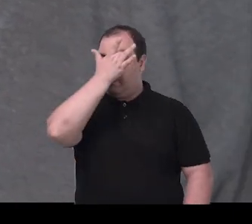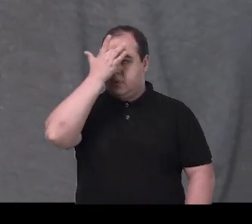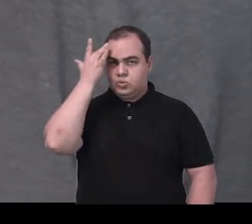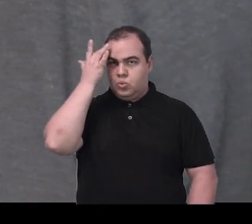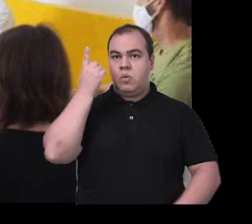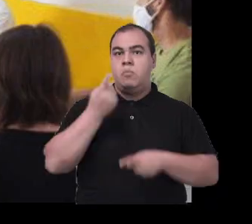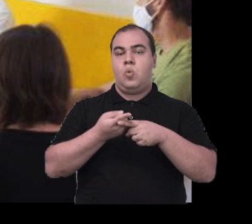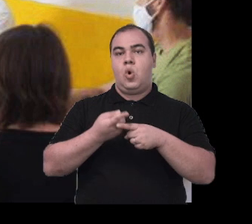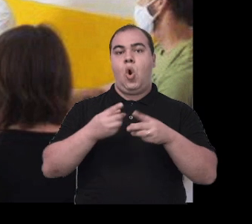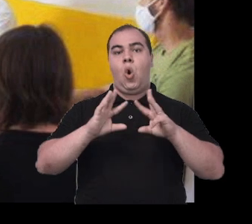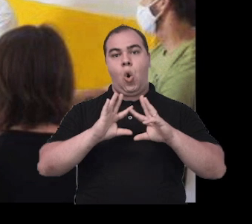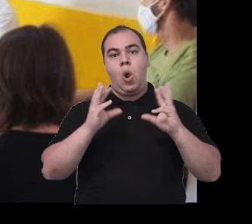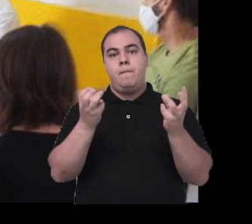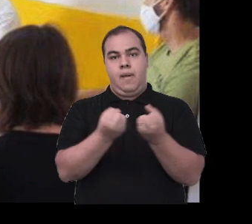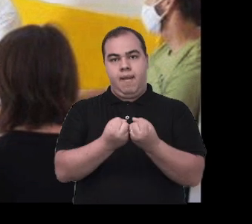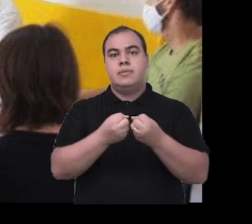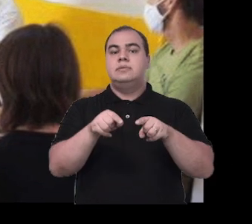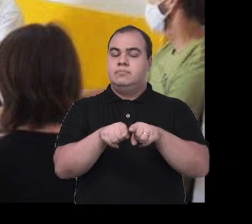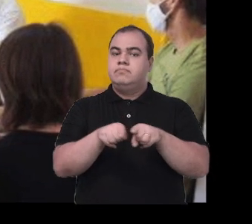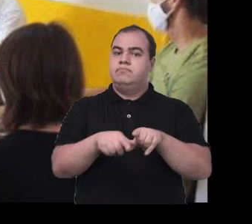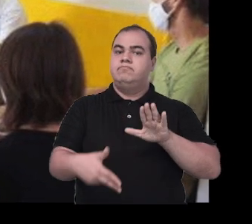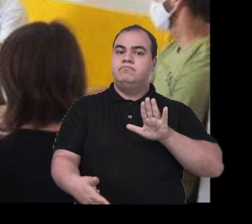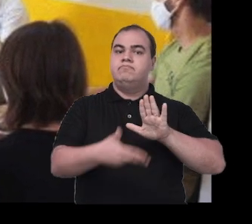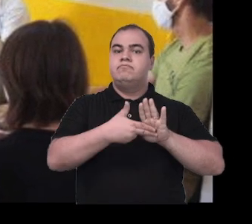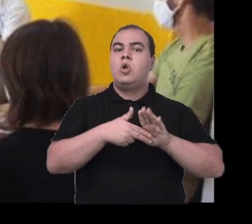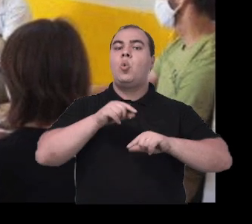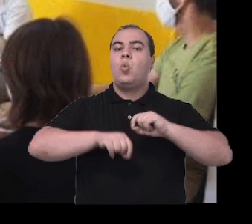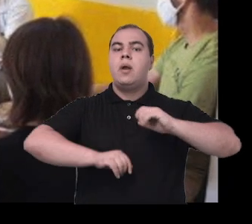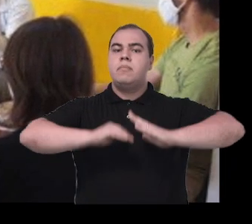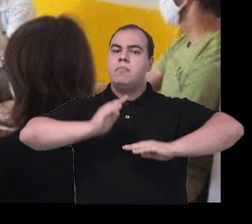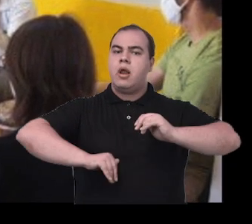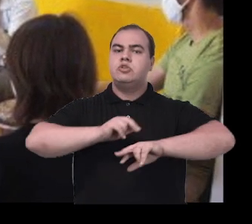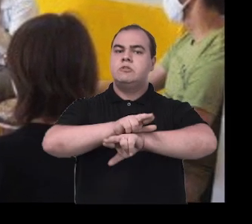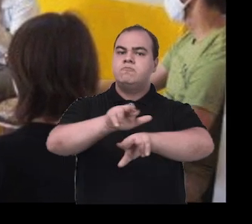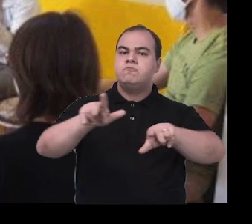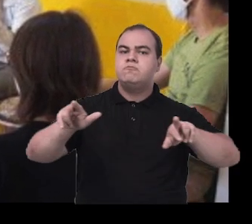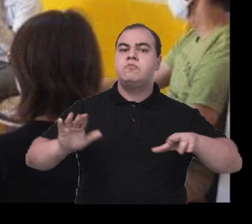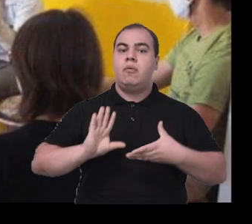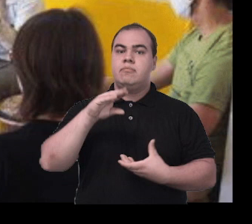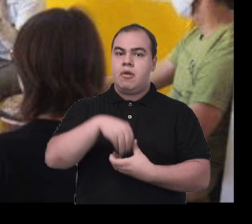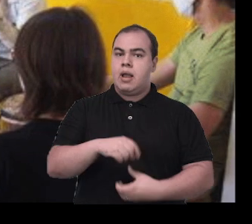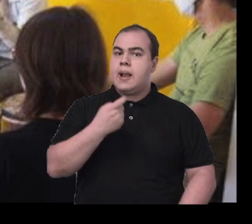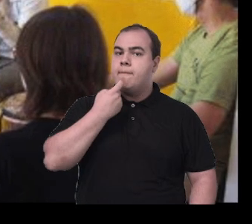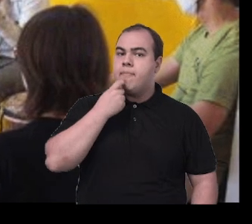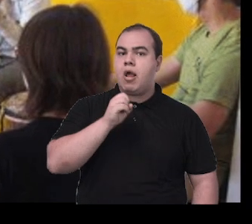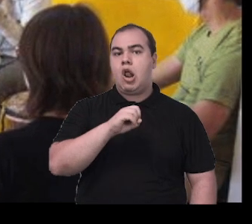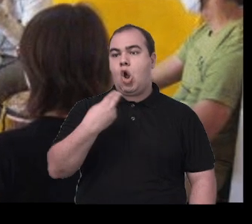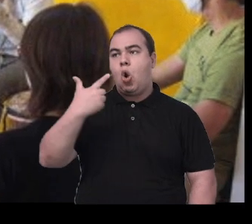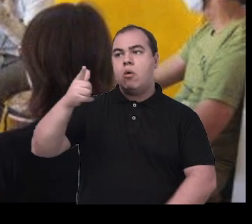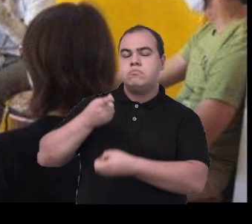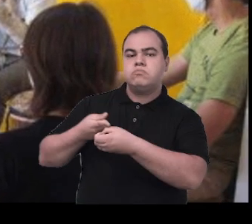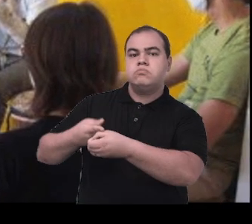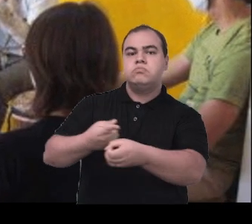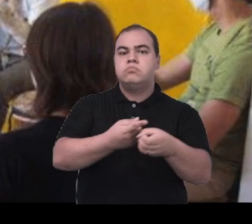cada pessoa. Porque o OMS também reconhece que práticas hoje desenvolvidas em Campinas ou